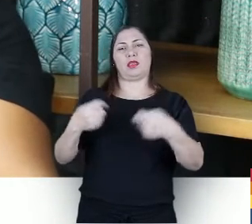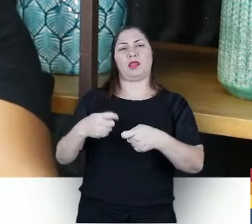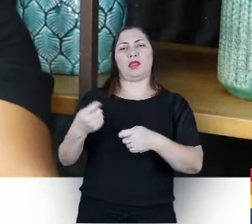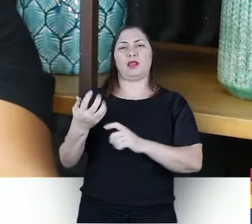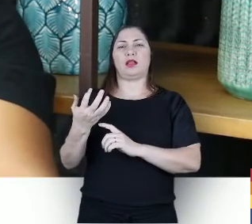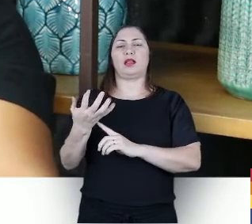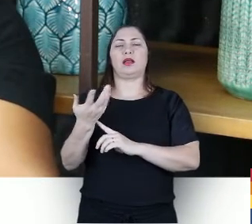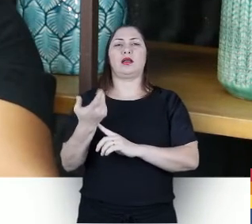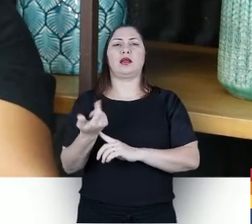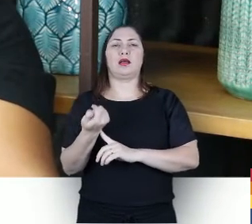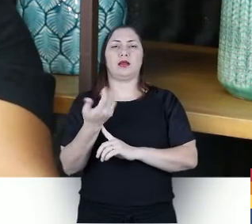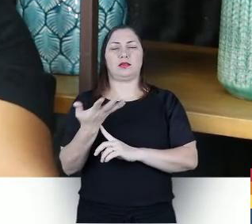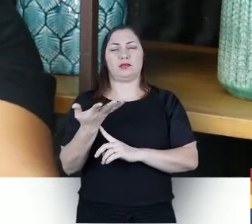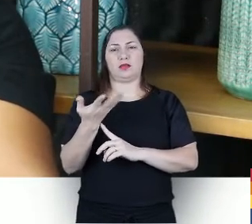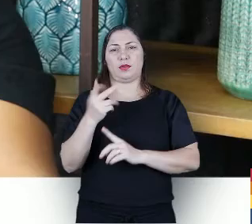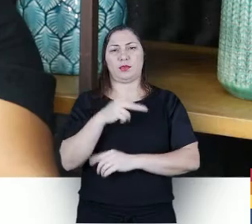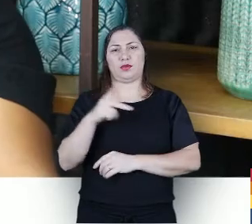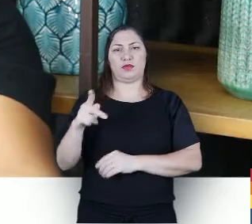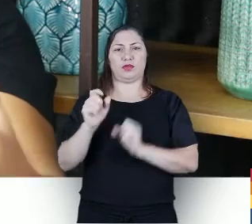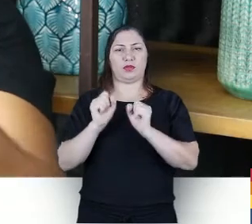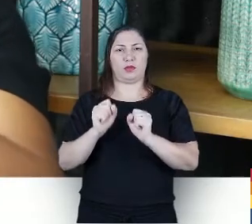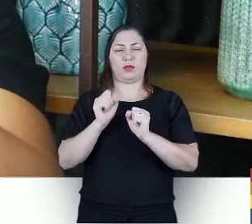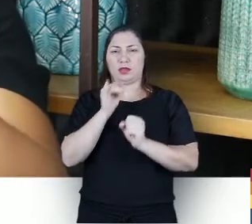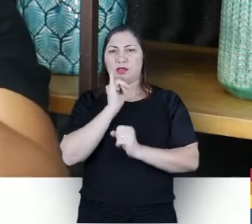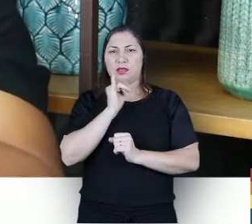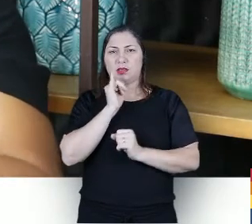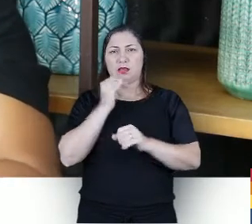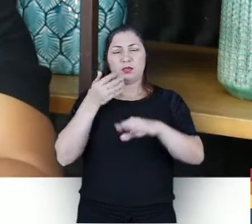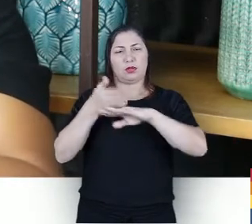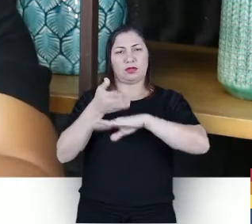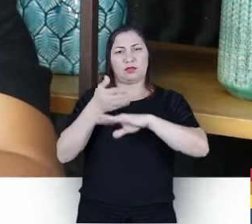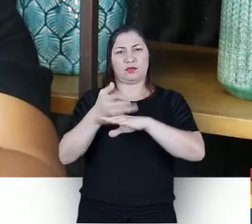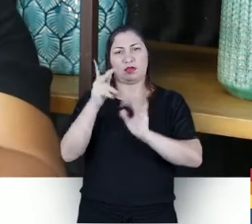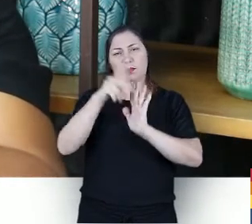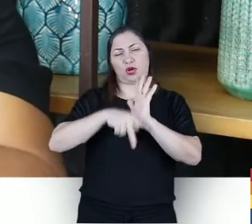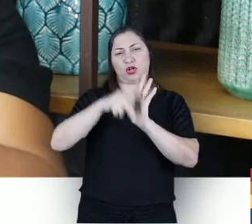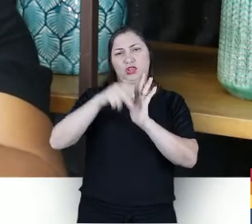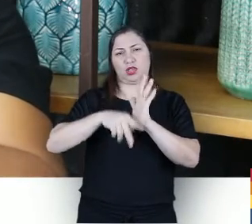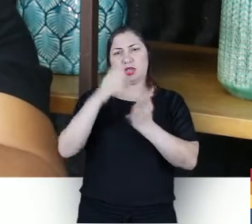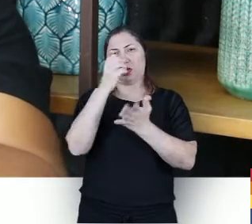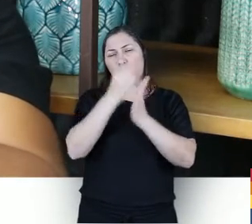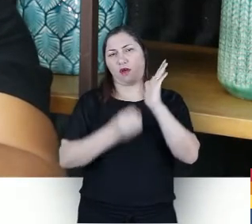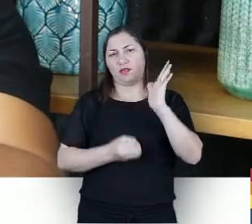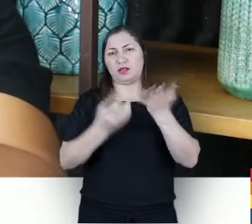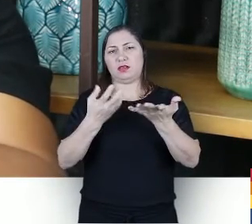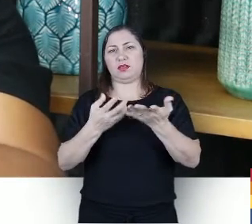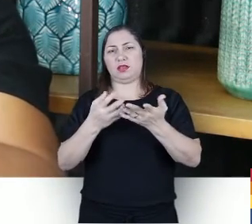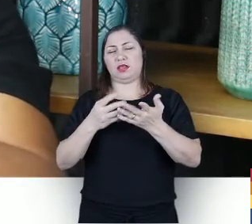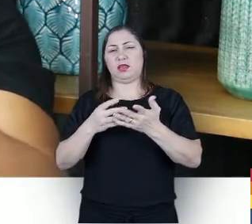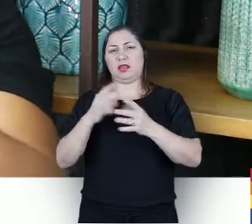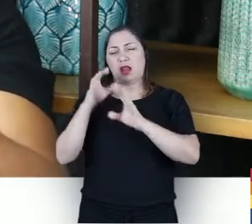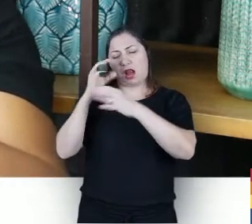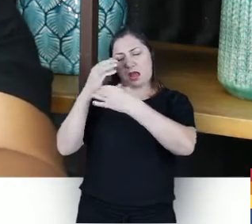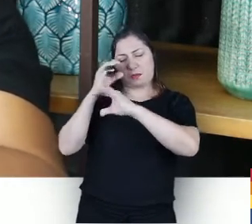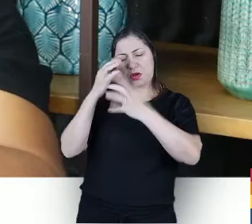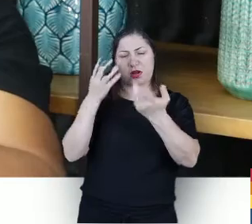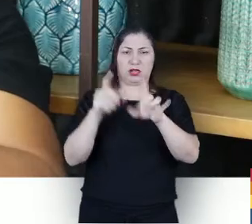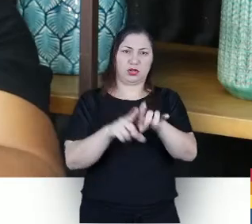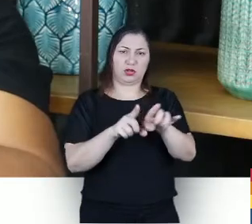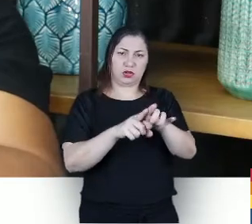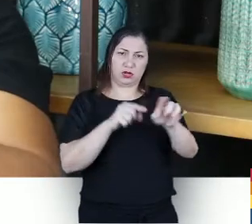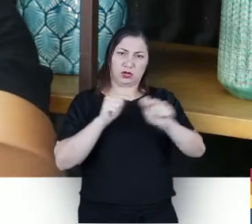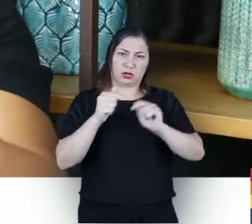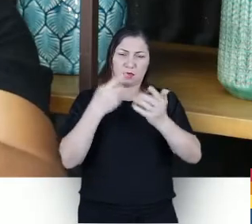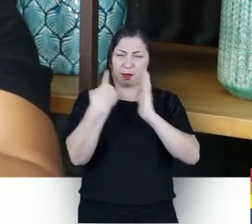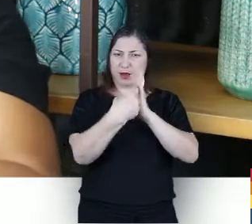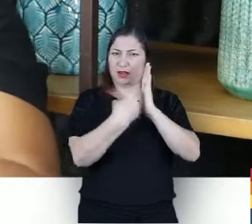mundo do trabalho, perdão, e à prática social. E como forma de trabalhar essas competências e habilidades, o professor pode